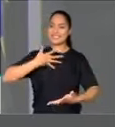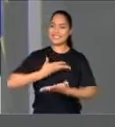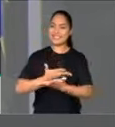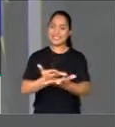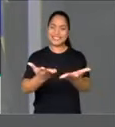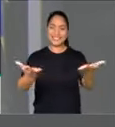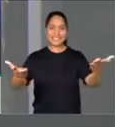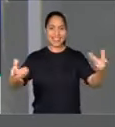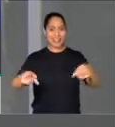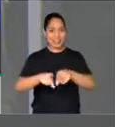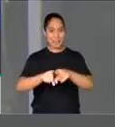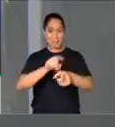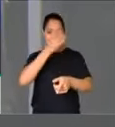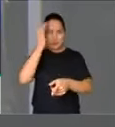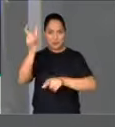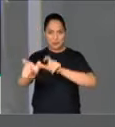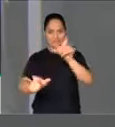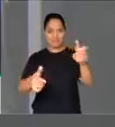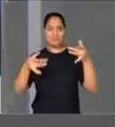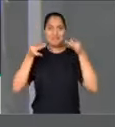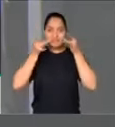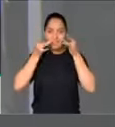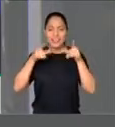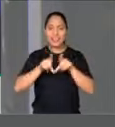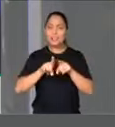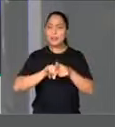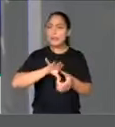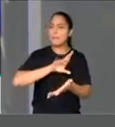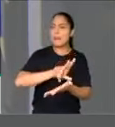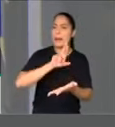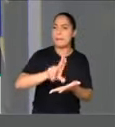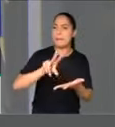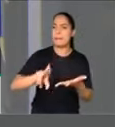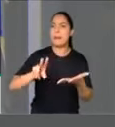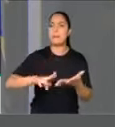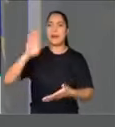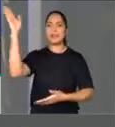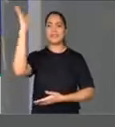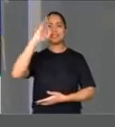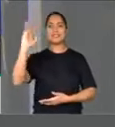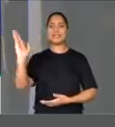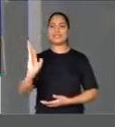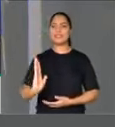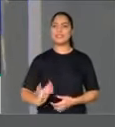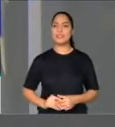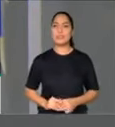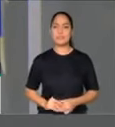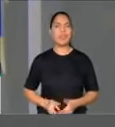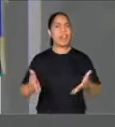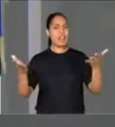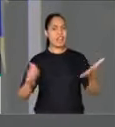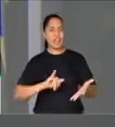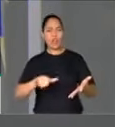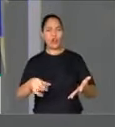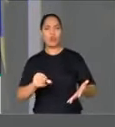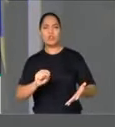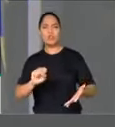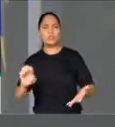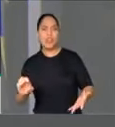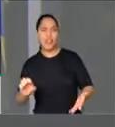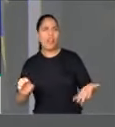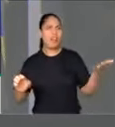as pessoas aqui presentes e as pessoas em todos os rincões desse país. E agora, José, e agora,